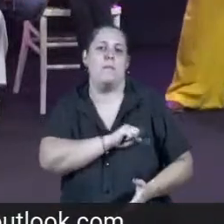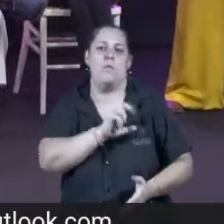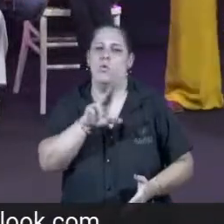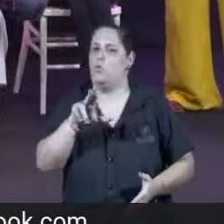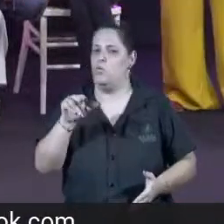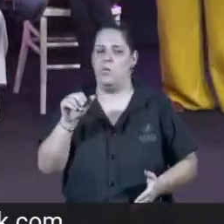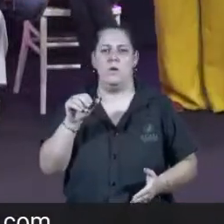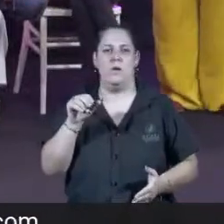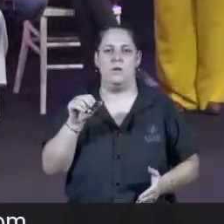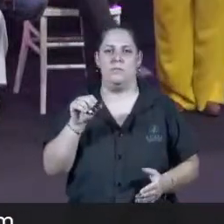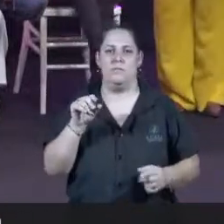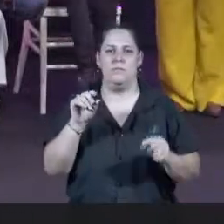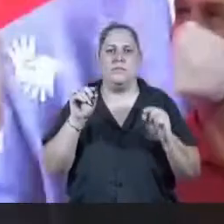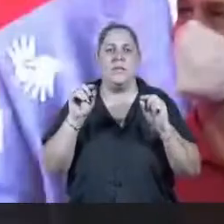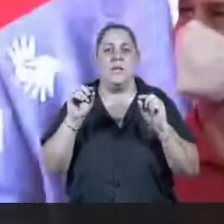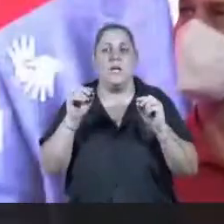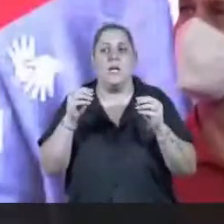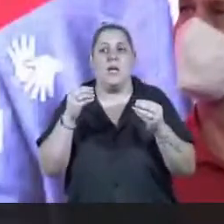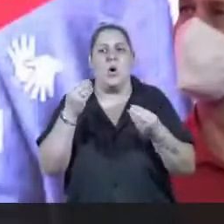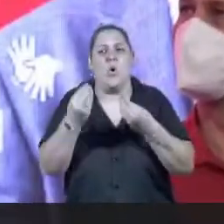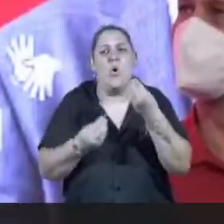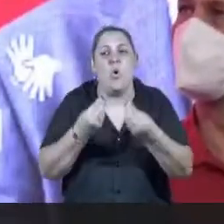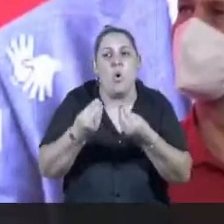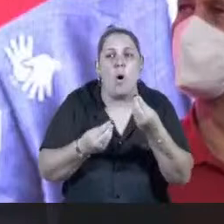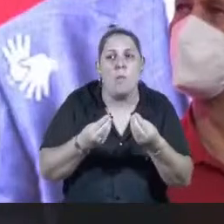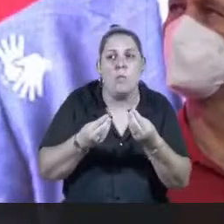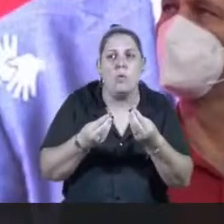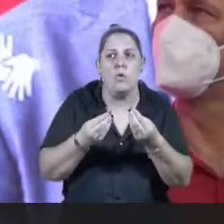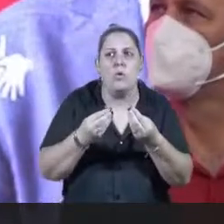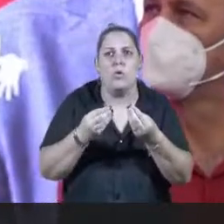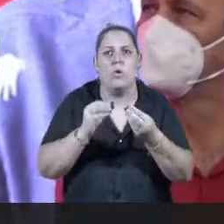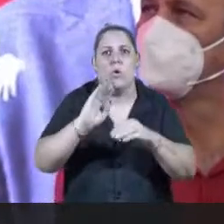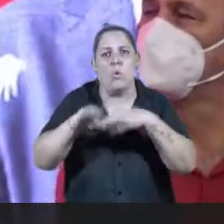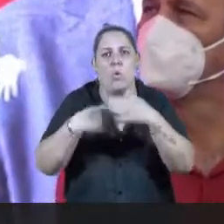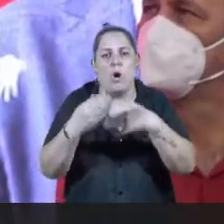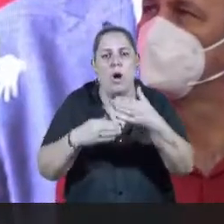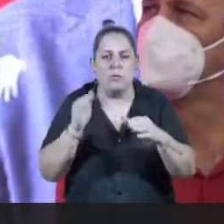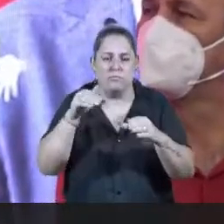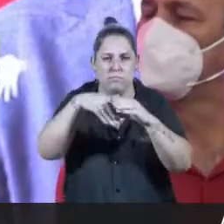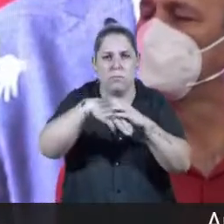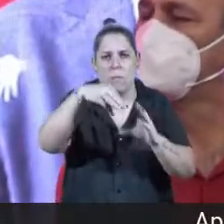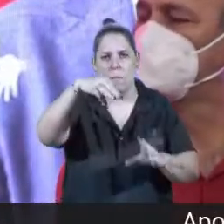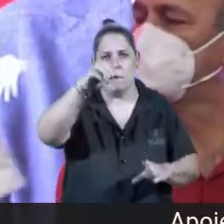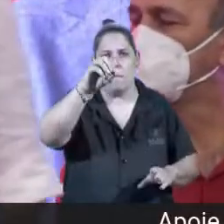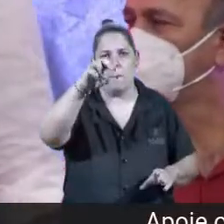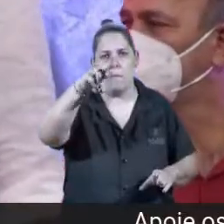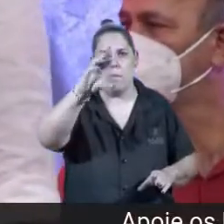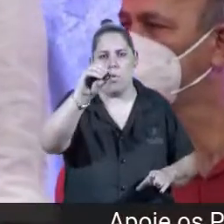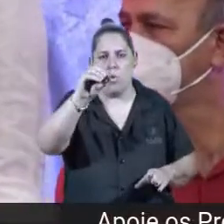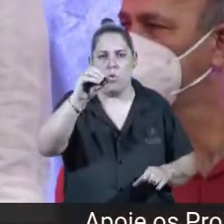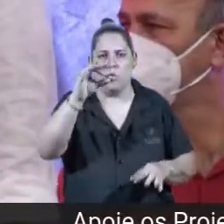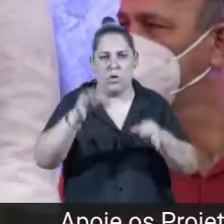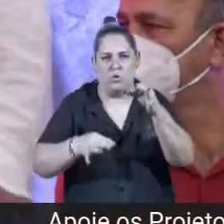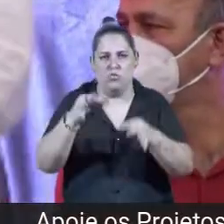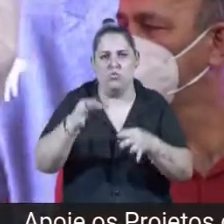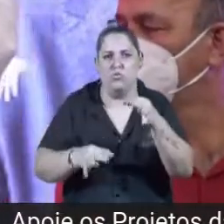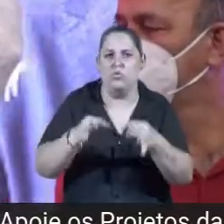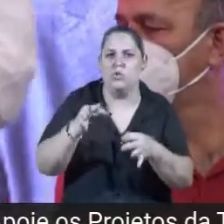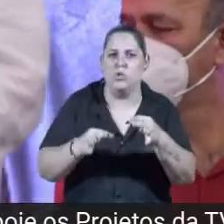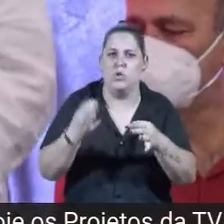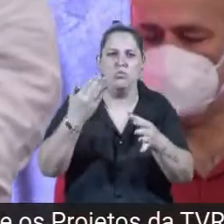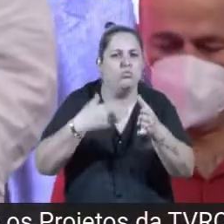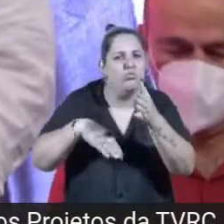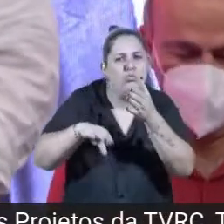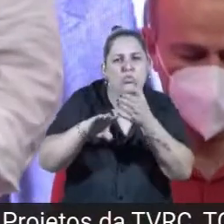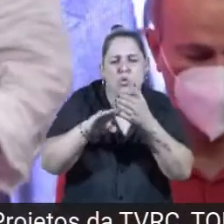foi duro na inquirição do Moro, lá na Comissão de Constituição e Justiça, com todo